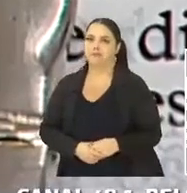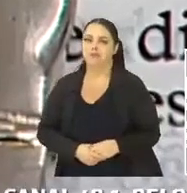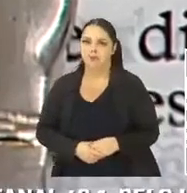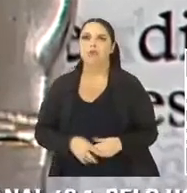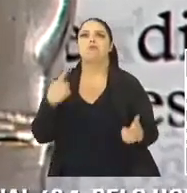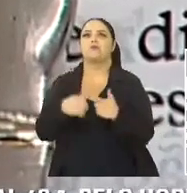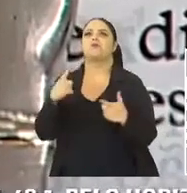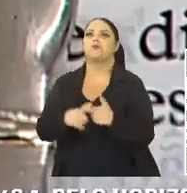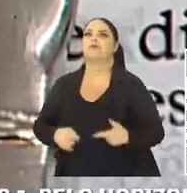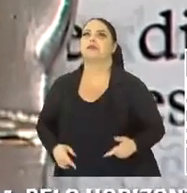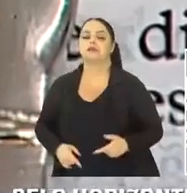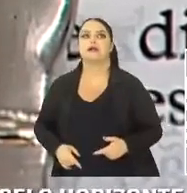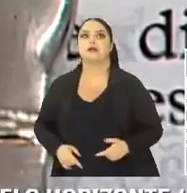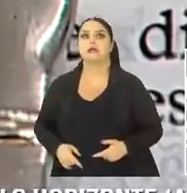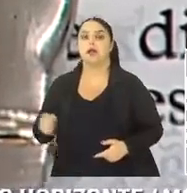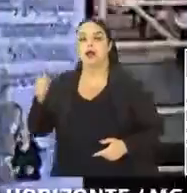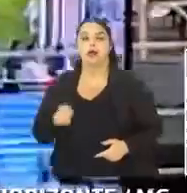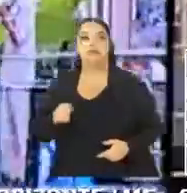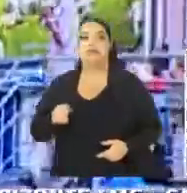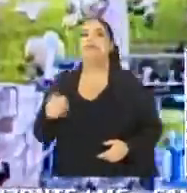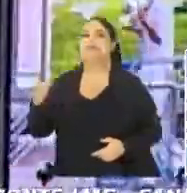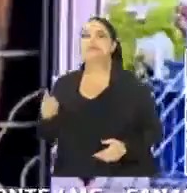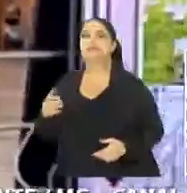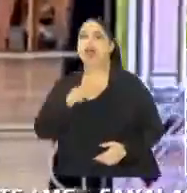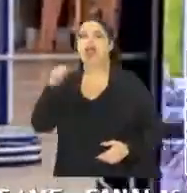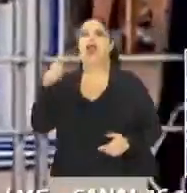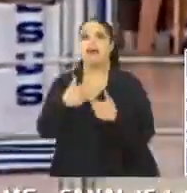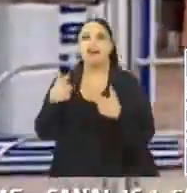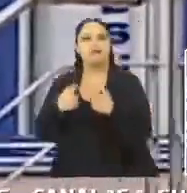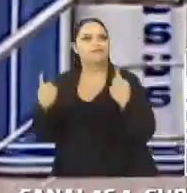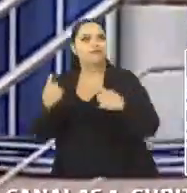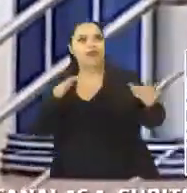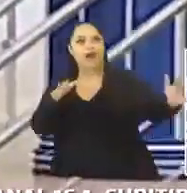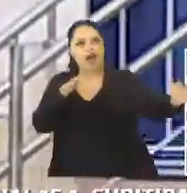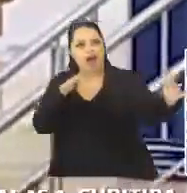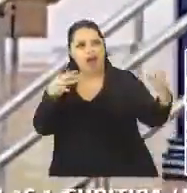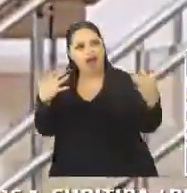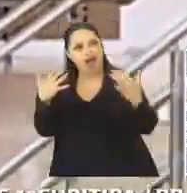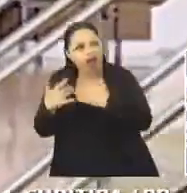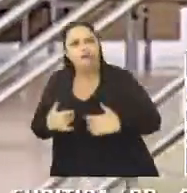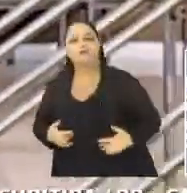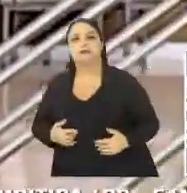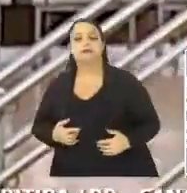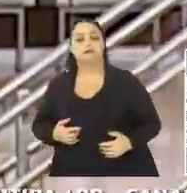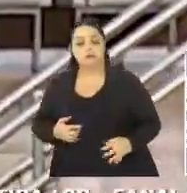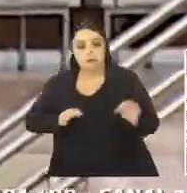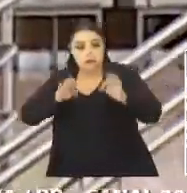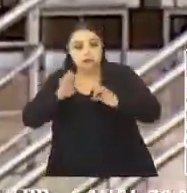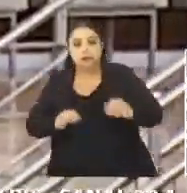Porque parece um suicídio, né? Você ir contra um exército tão numeroso e tão bem preparado,